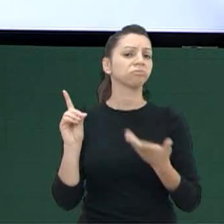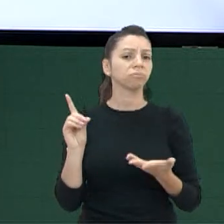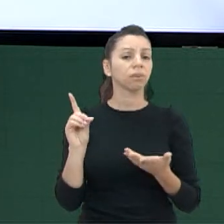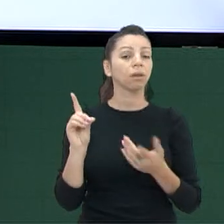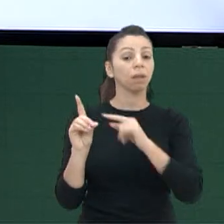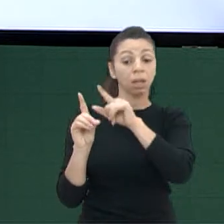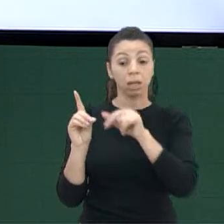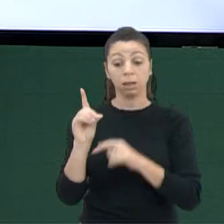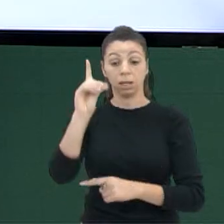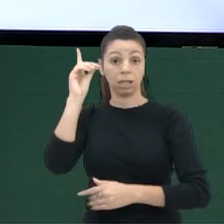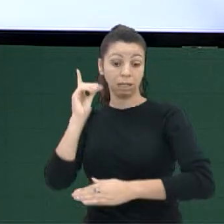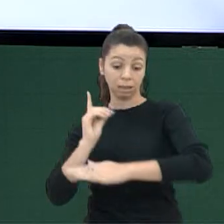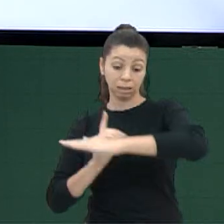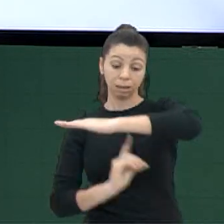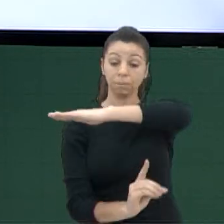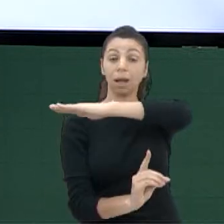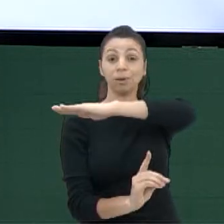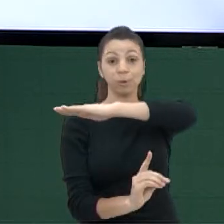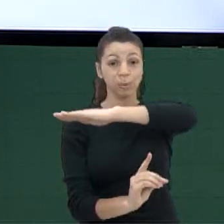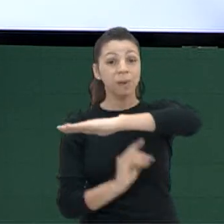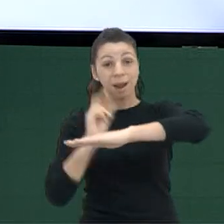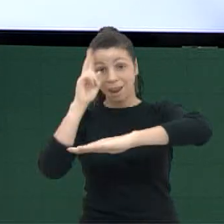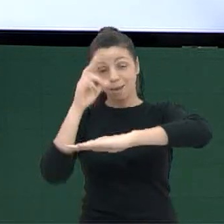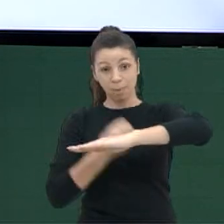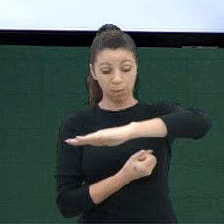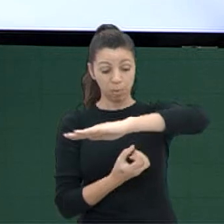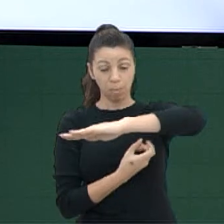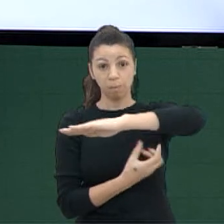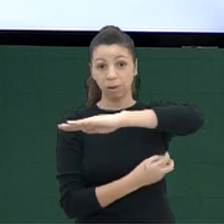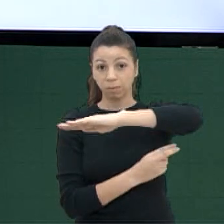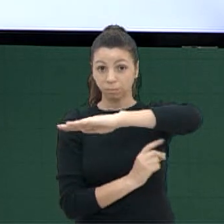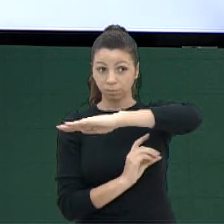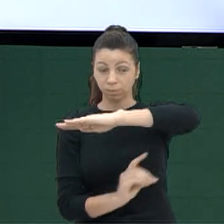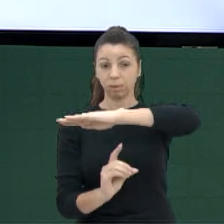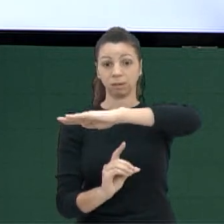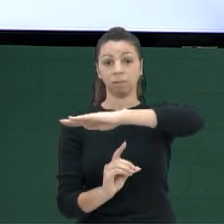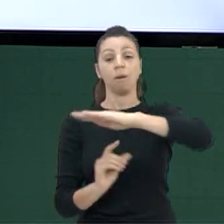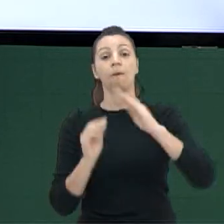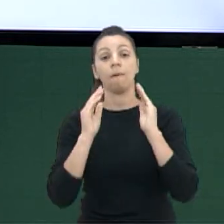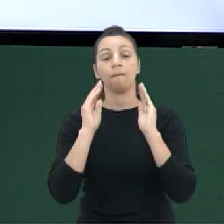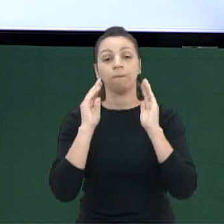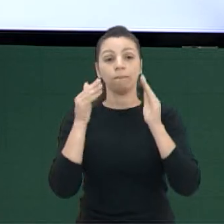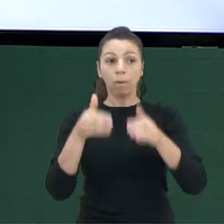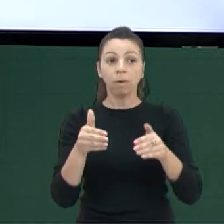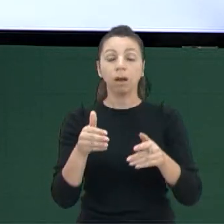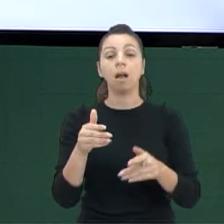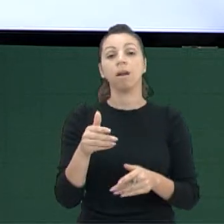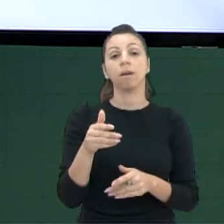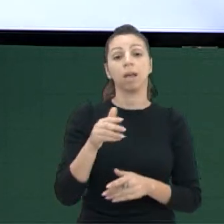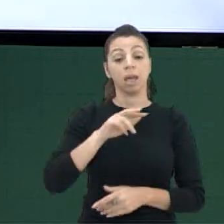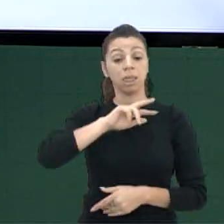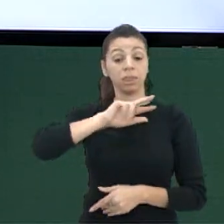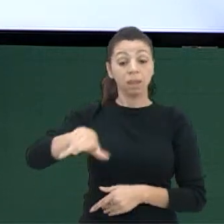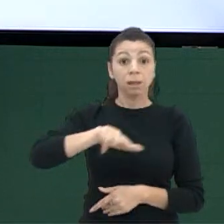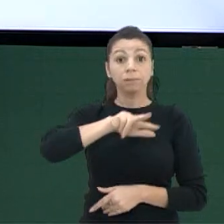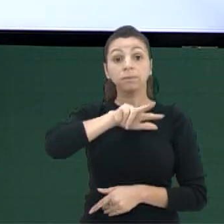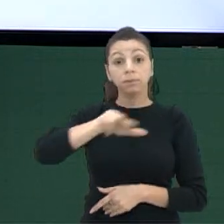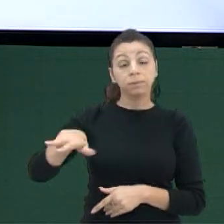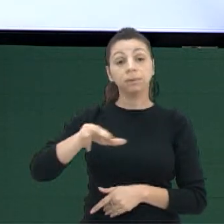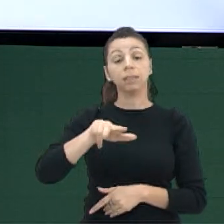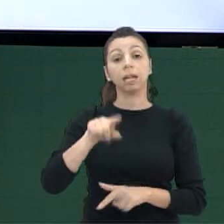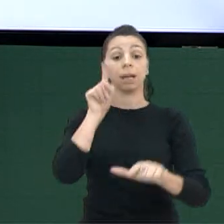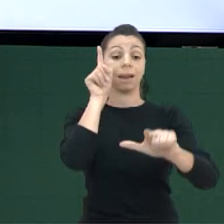a parte de baixo de uma fração. Então, se eu focar aqui, que eu estou falando que eu não tenho